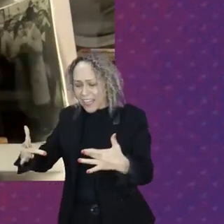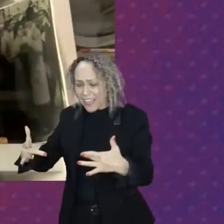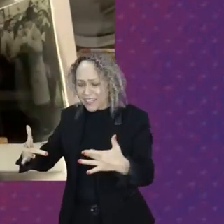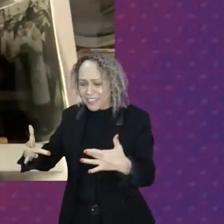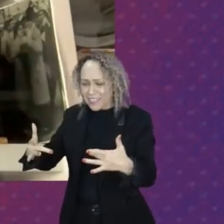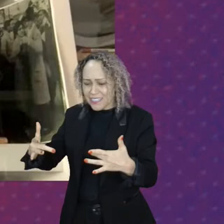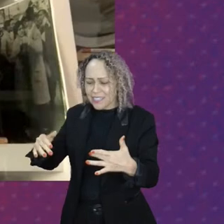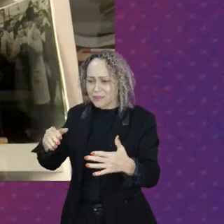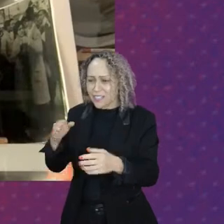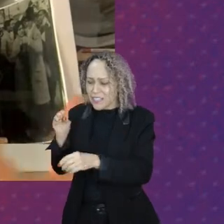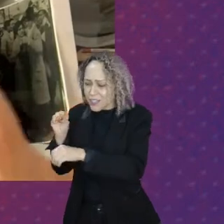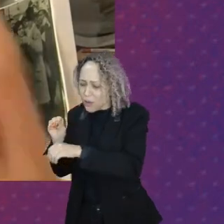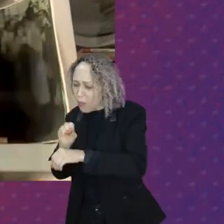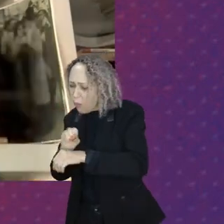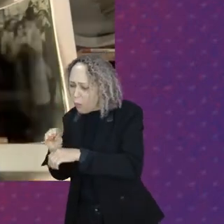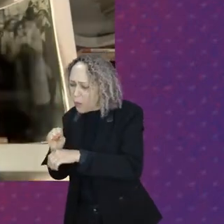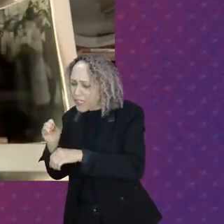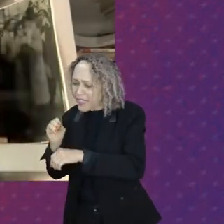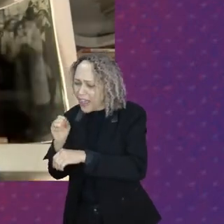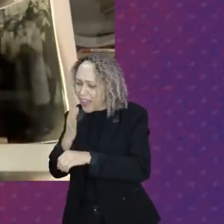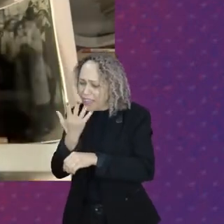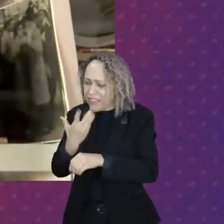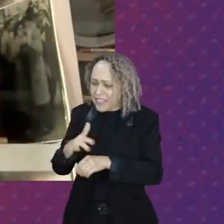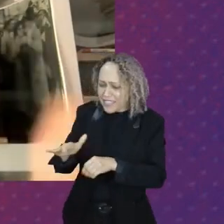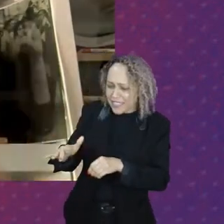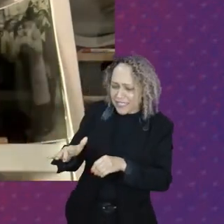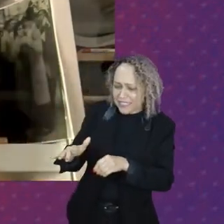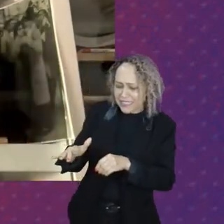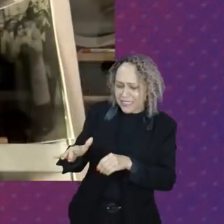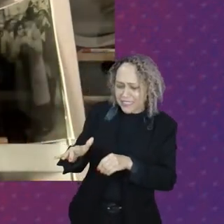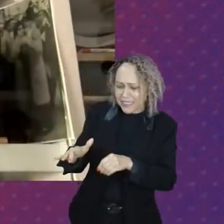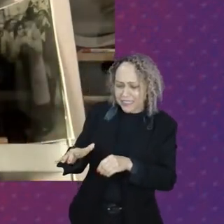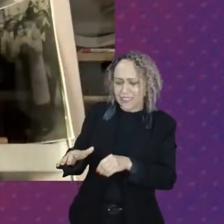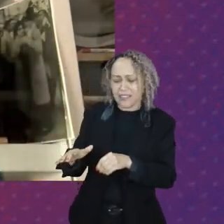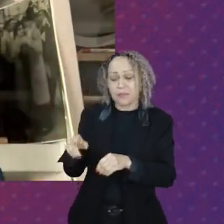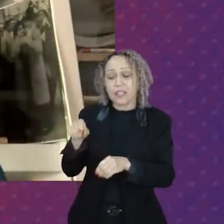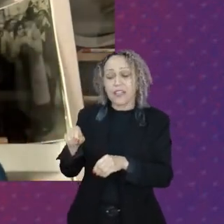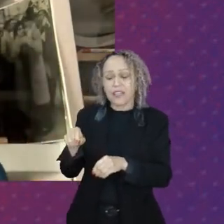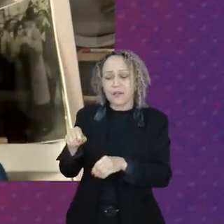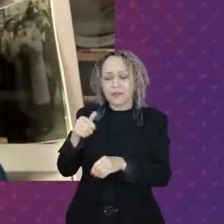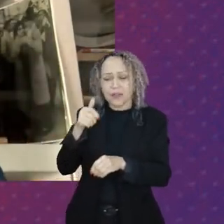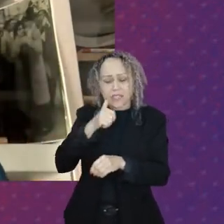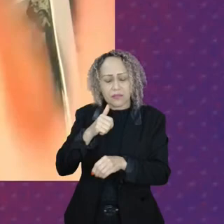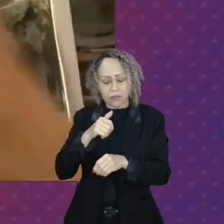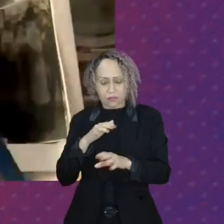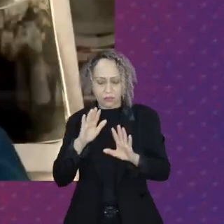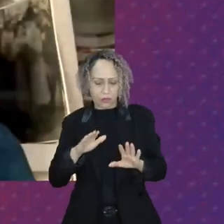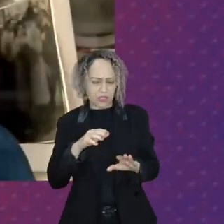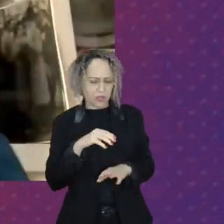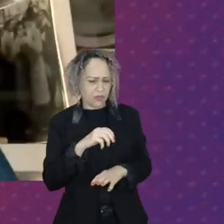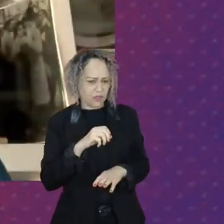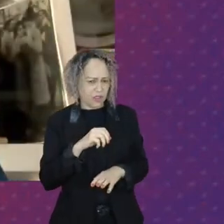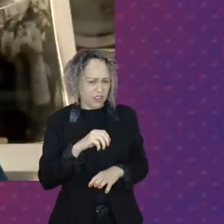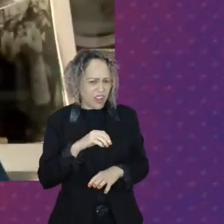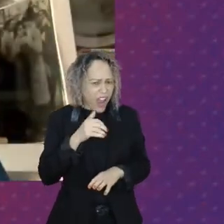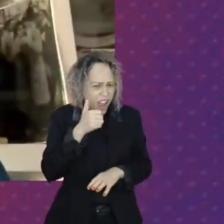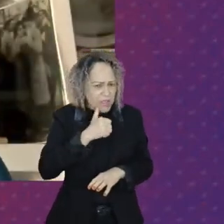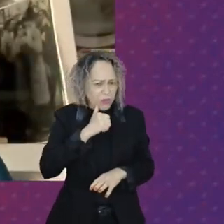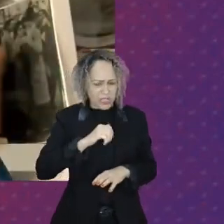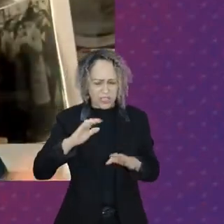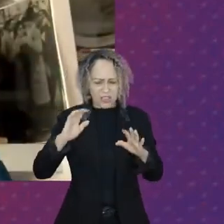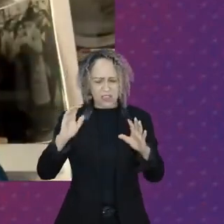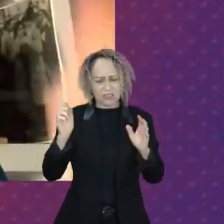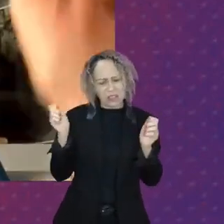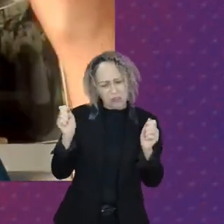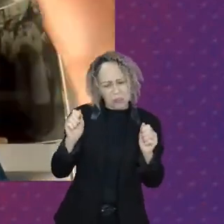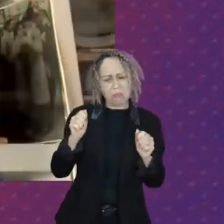que as mulheres tenham esse espaço, para que não só as mulheres que têm condição de ter alguém para ajudá-las no processo